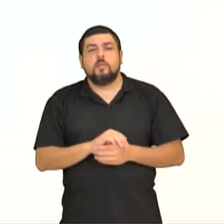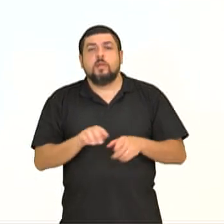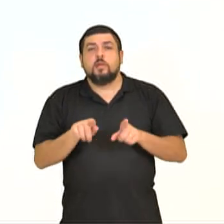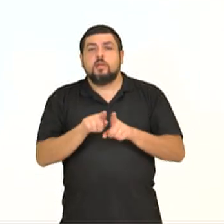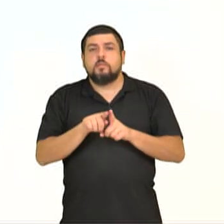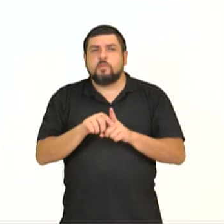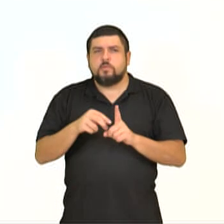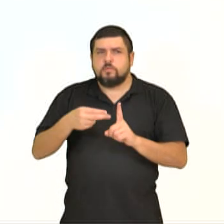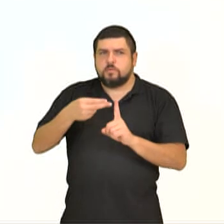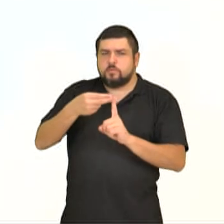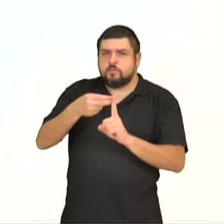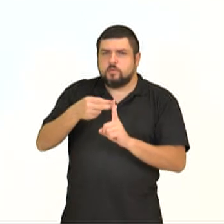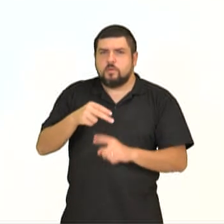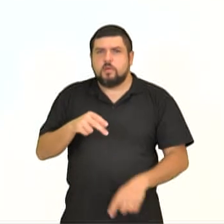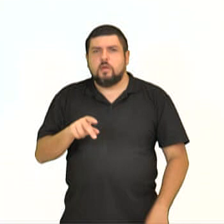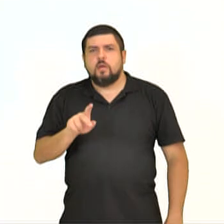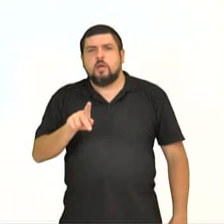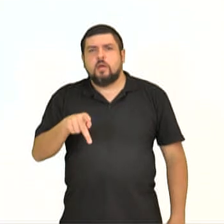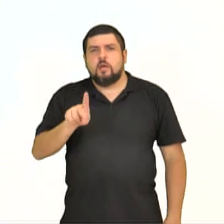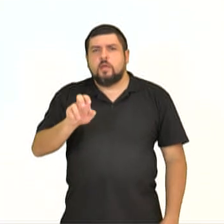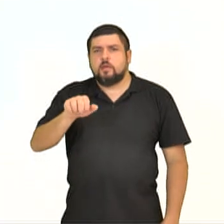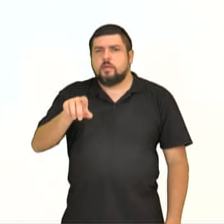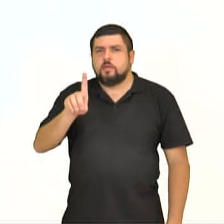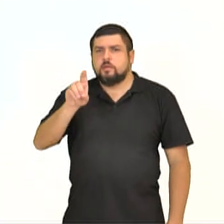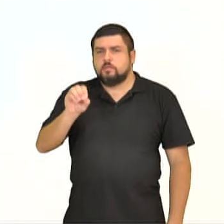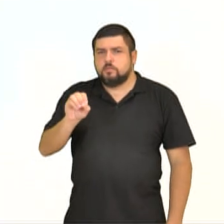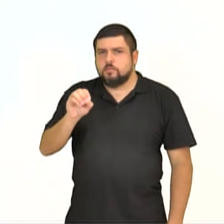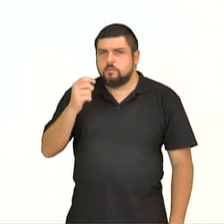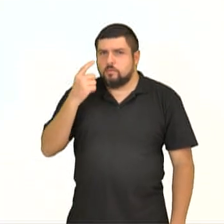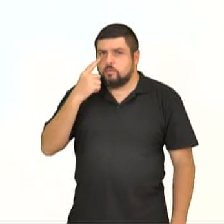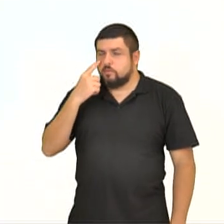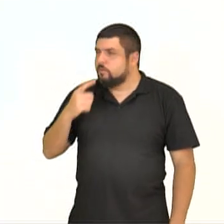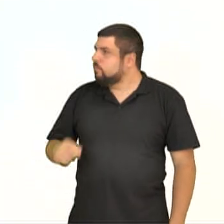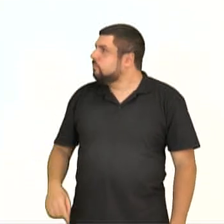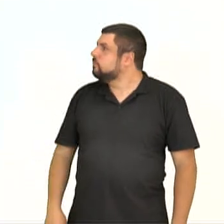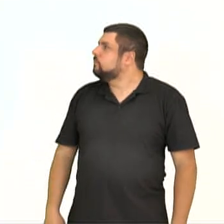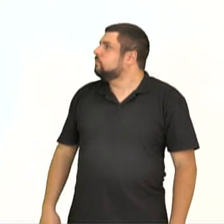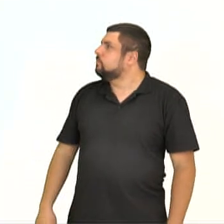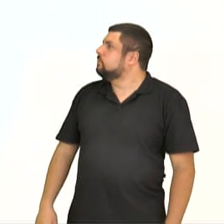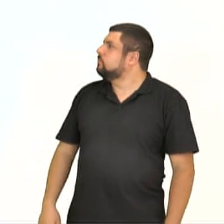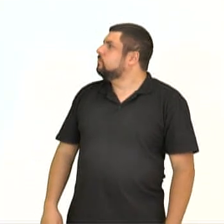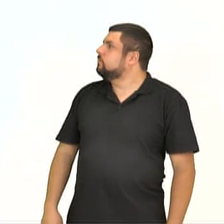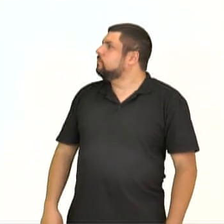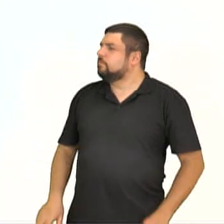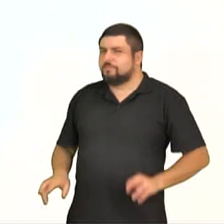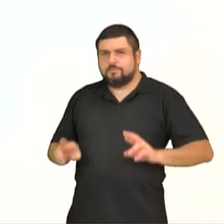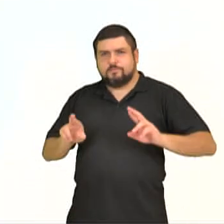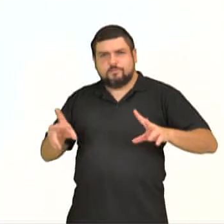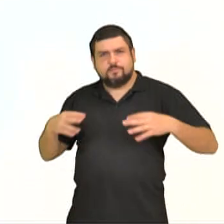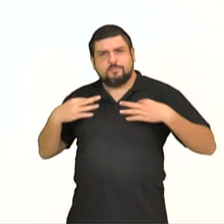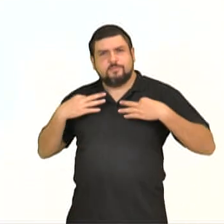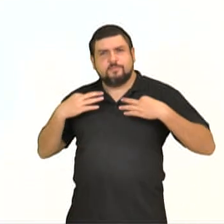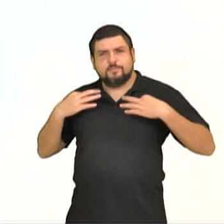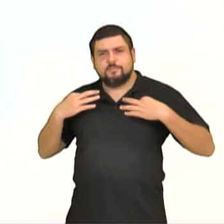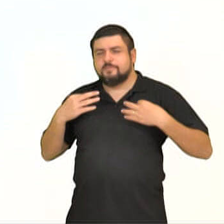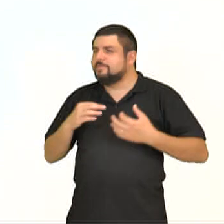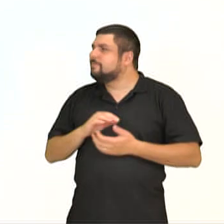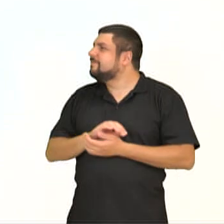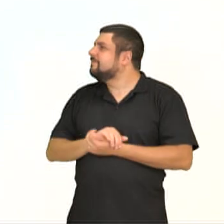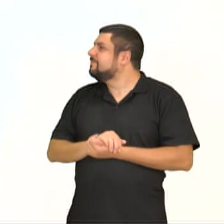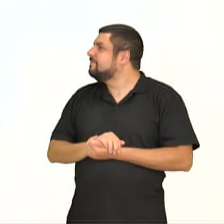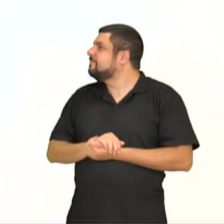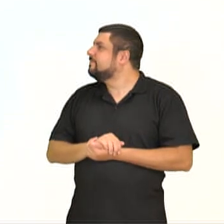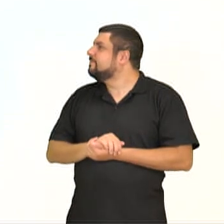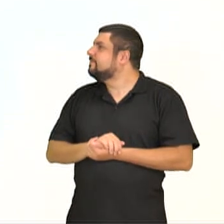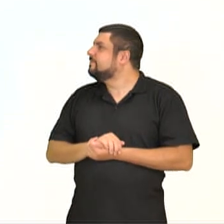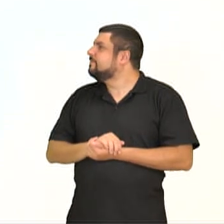Kendo. Olha lá, a professora trouxe para vocês verem. Olha que diferente, né? Vestimenta. E olha o tamanho.